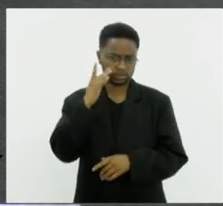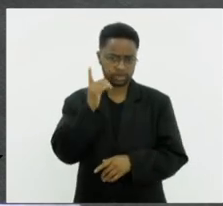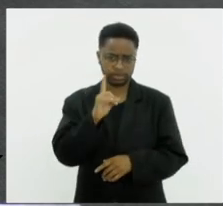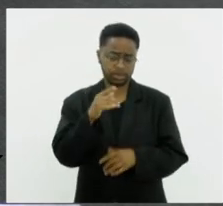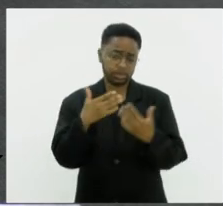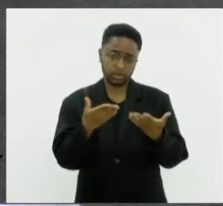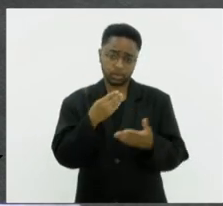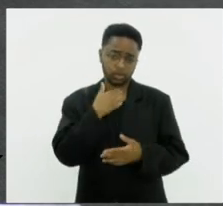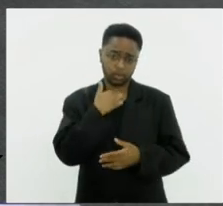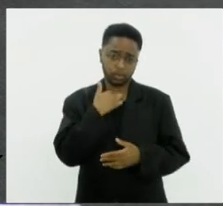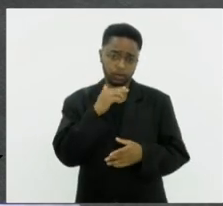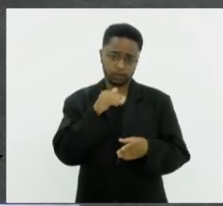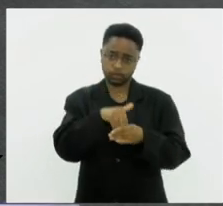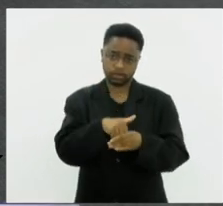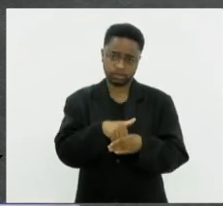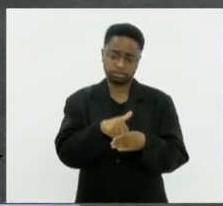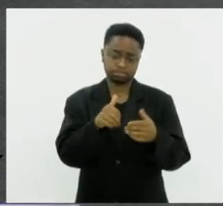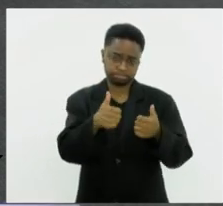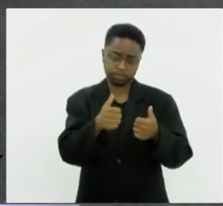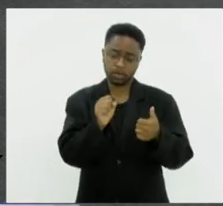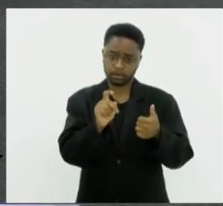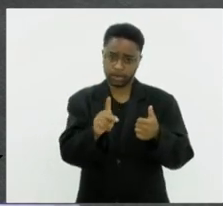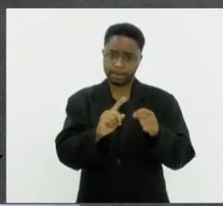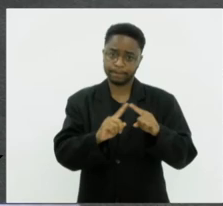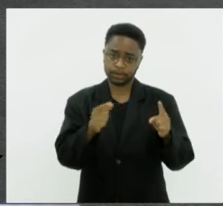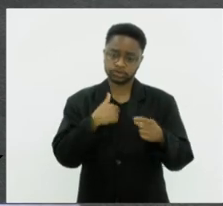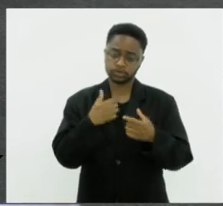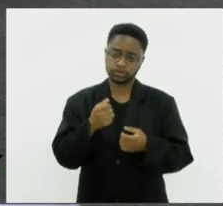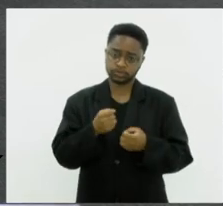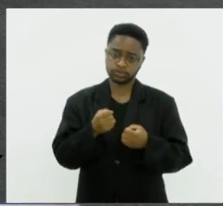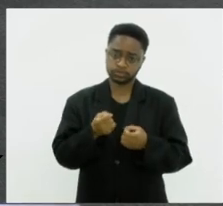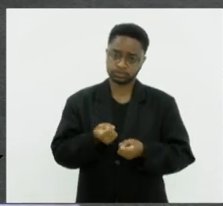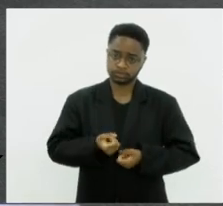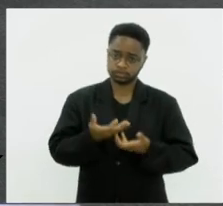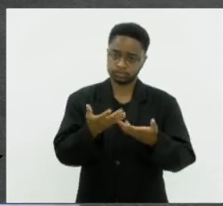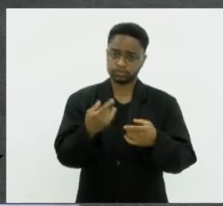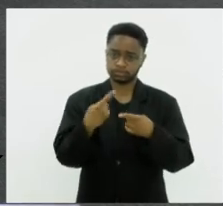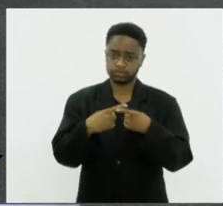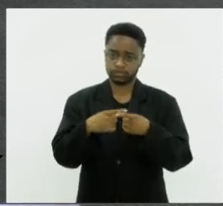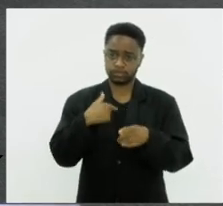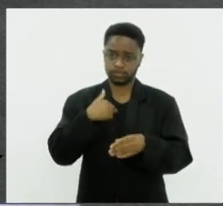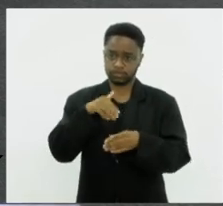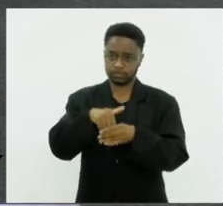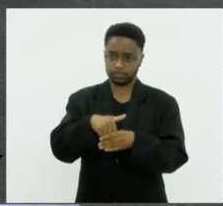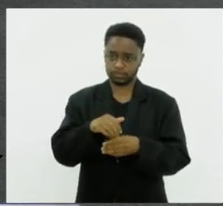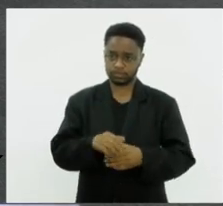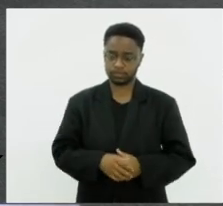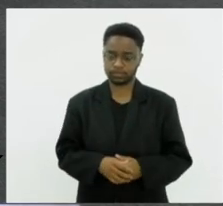votar, salvo os destaques. Está bem, mas de qualquer jeito vou fazer a declaração aqui de voto. Quem apresentou destaque?